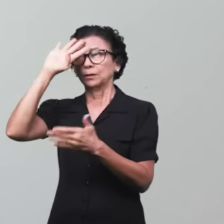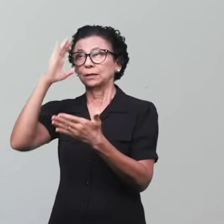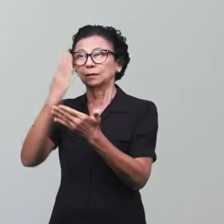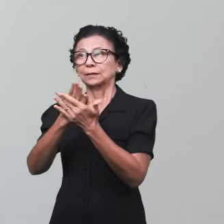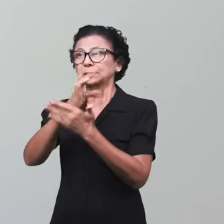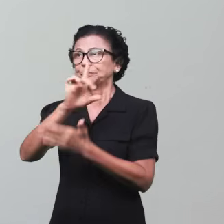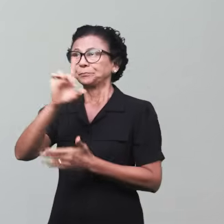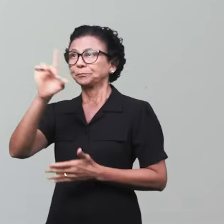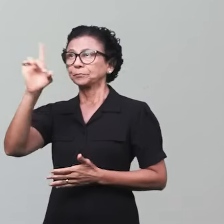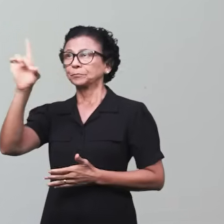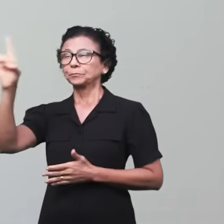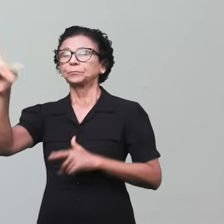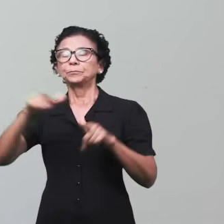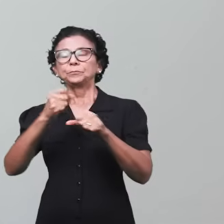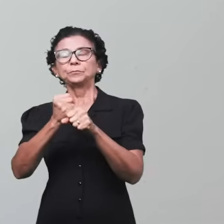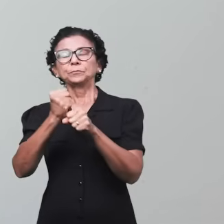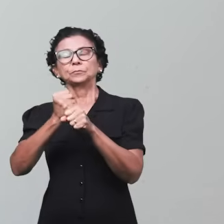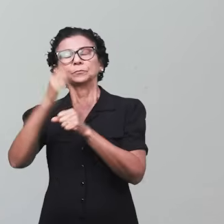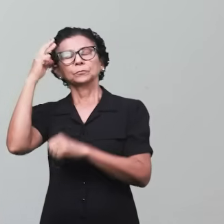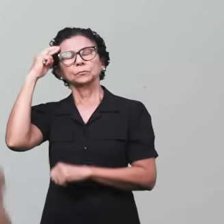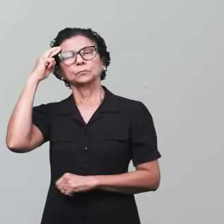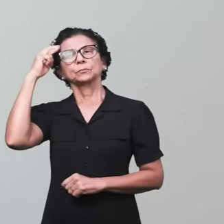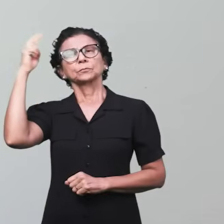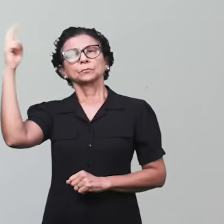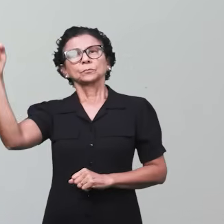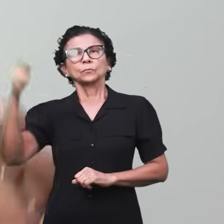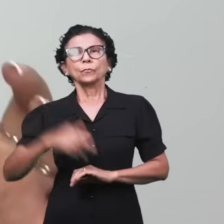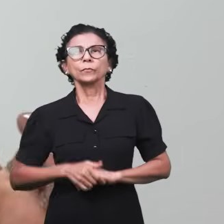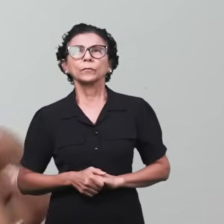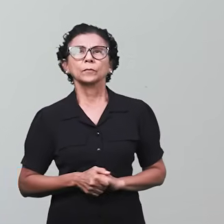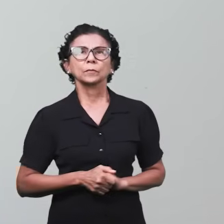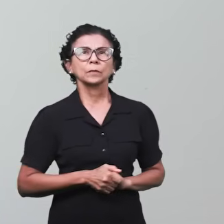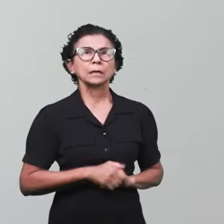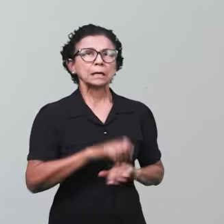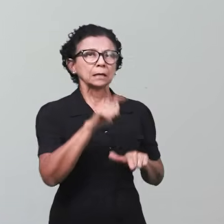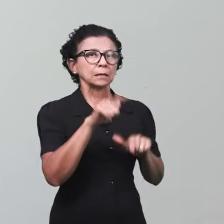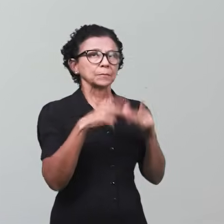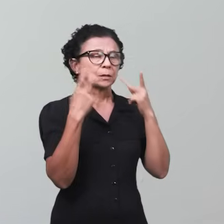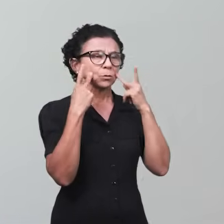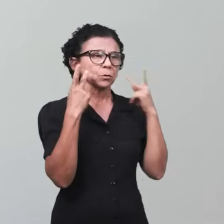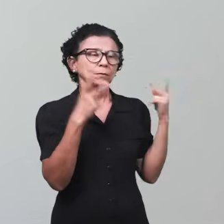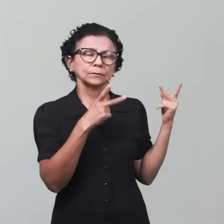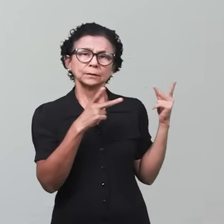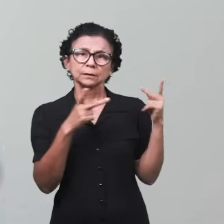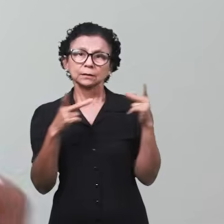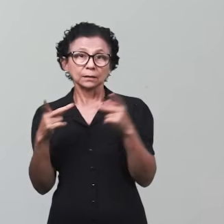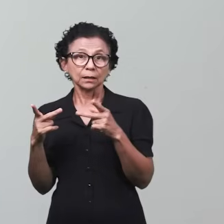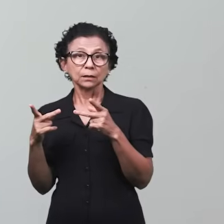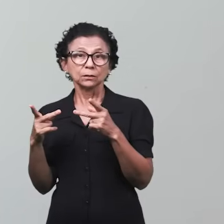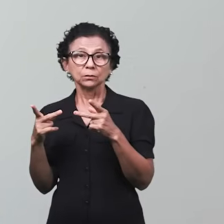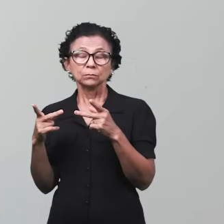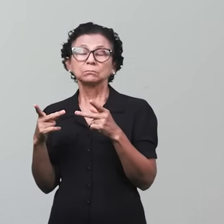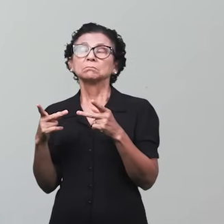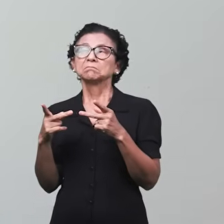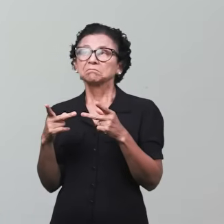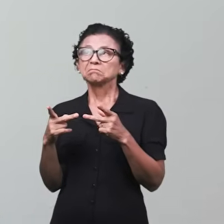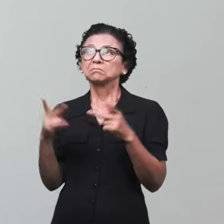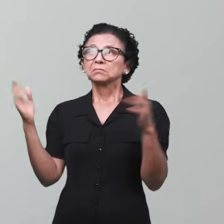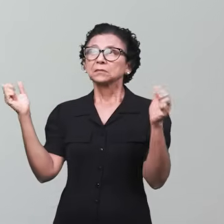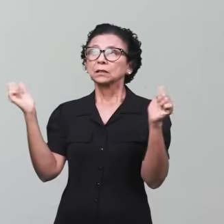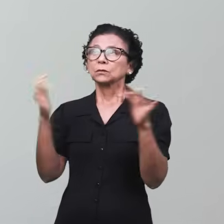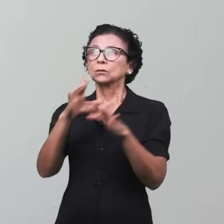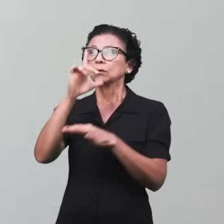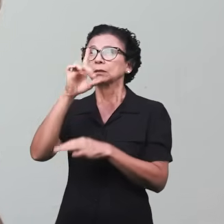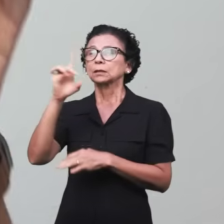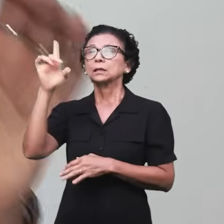cumprimento. Os participantes expressaram que sua confiança de que em breve glorificarão o Senhor pela expansão de sua obra